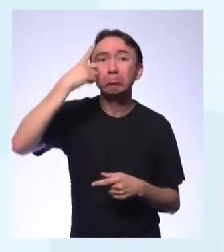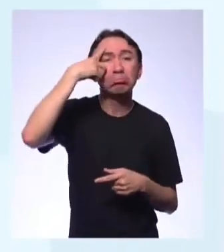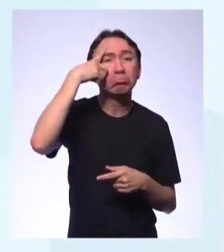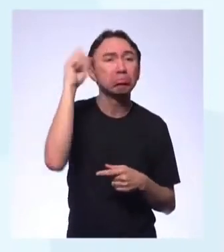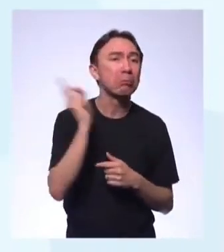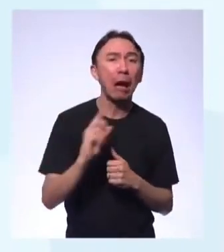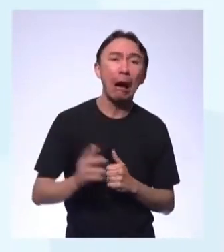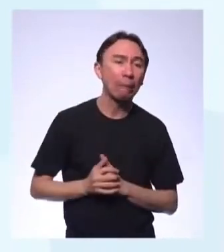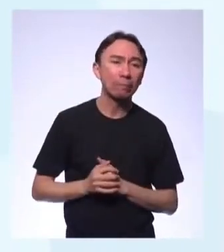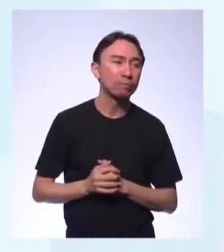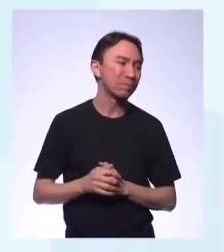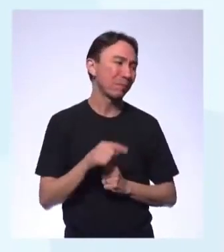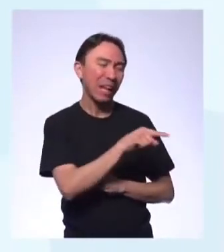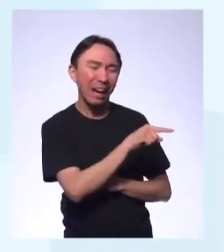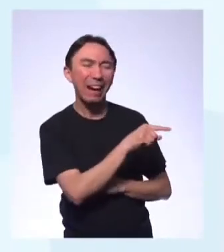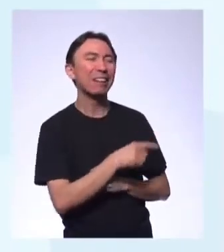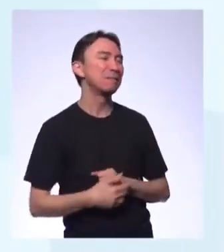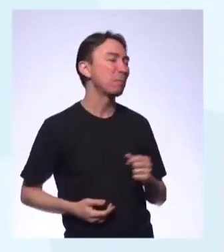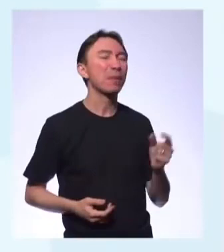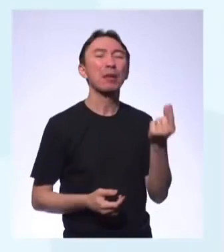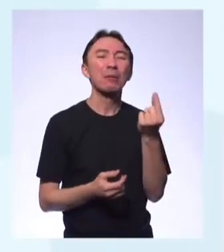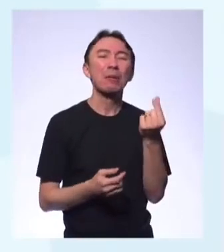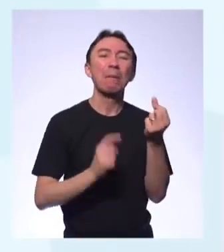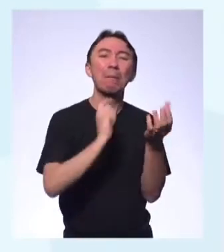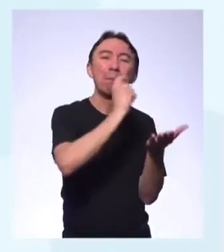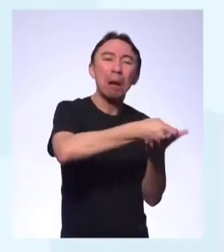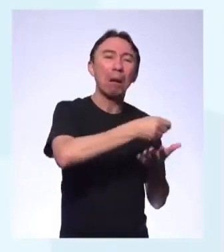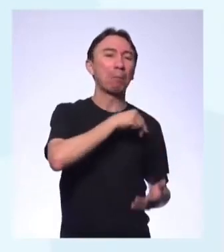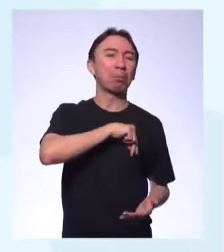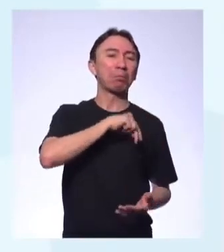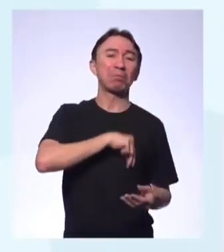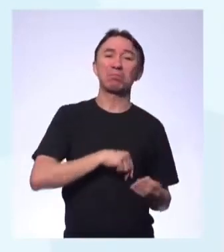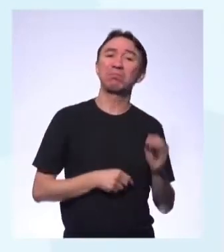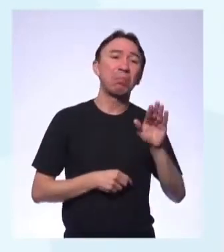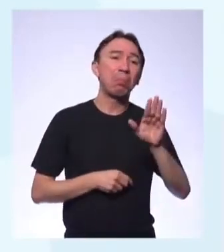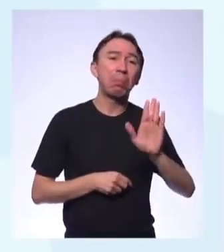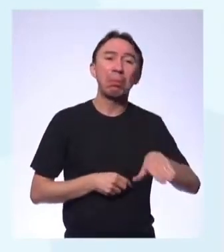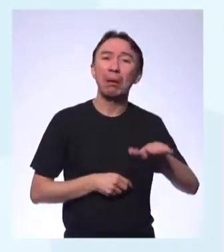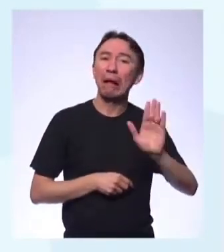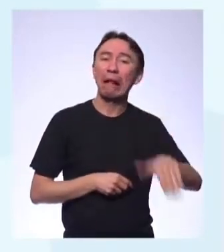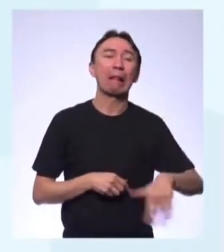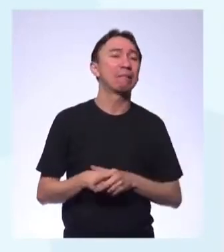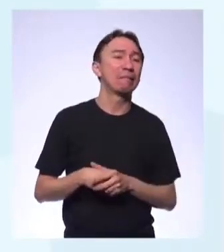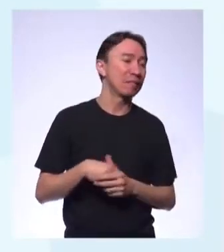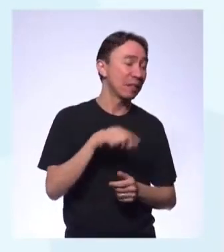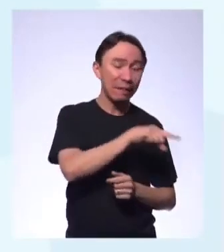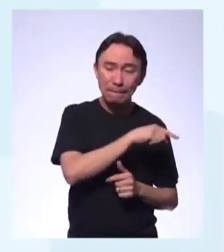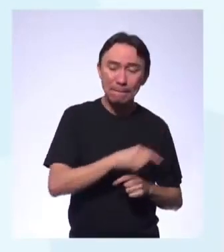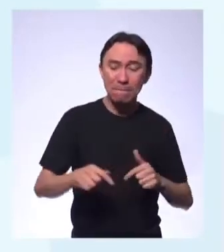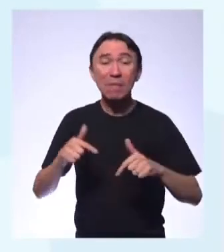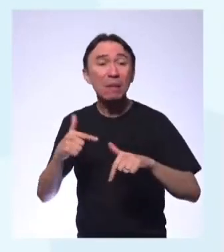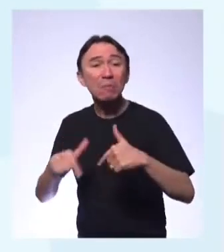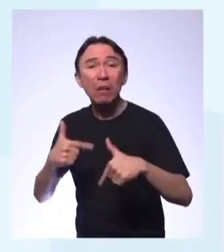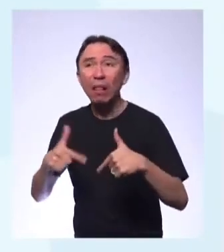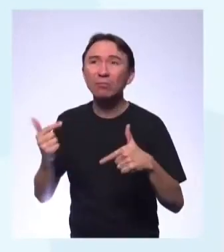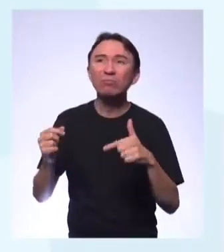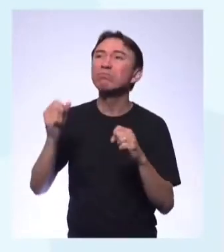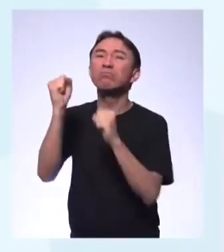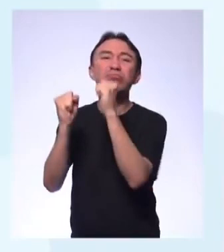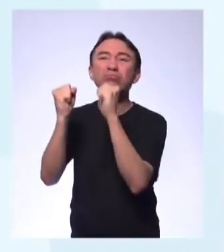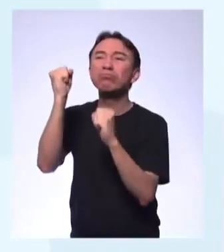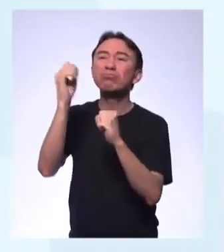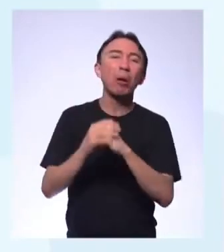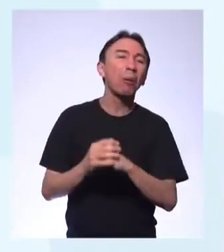uma mão de obra barata. Ele vai fazer um serviço muito operacional, que não exige grandes qualificações, e por isso ele